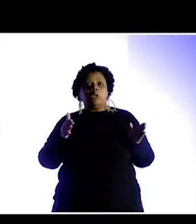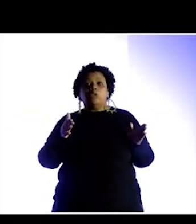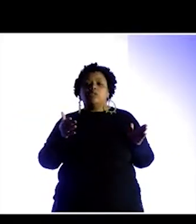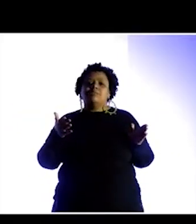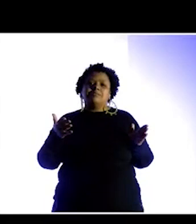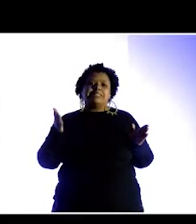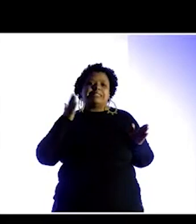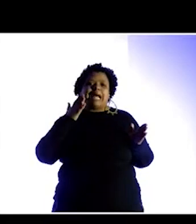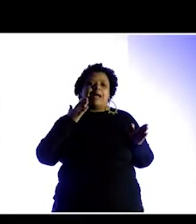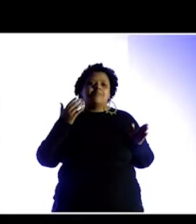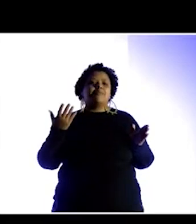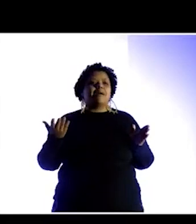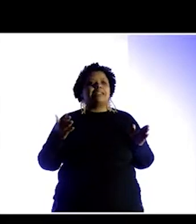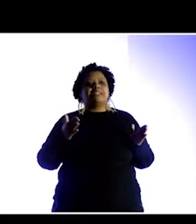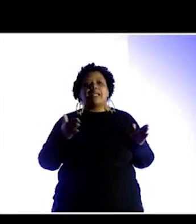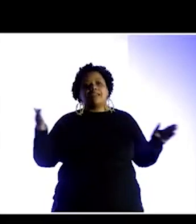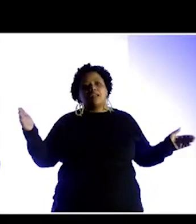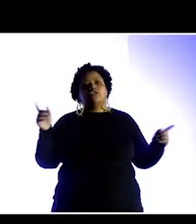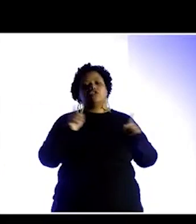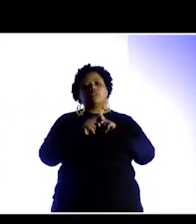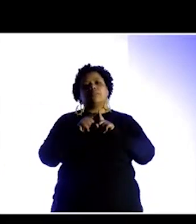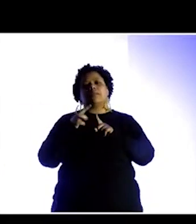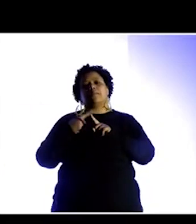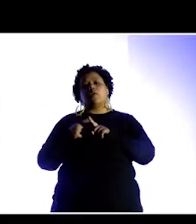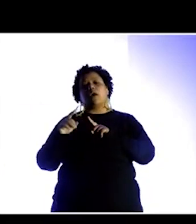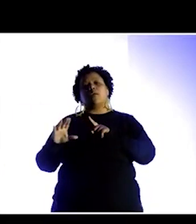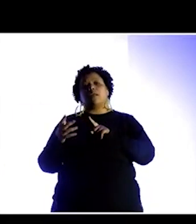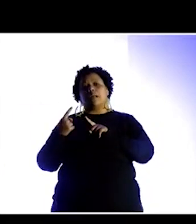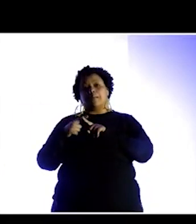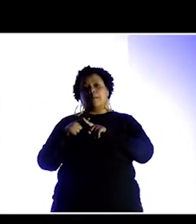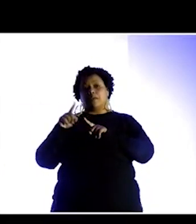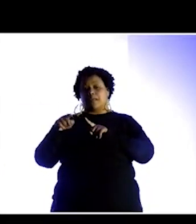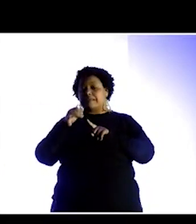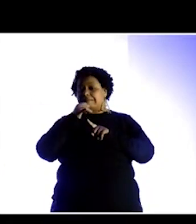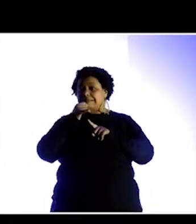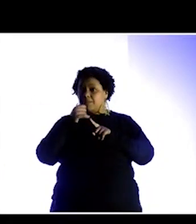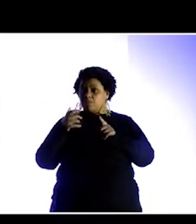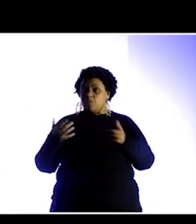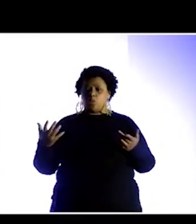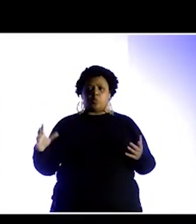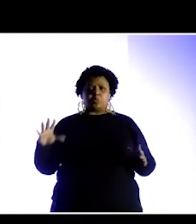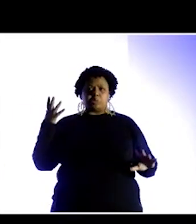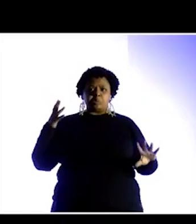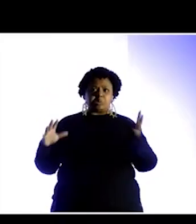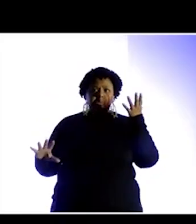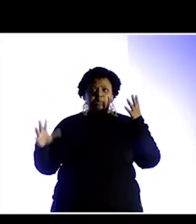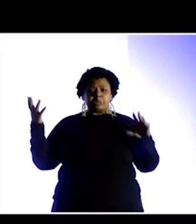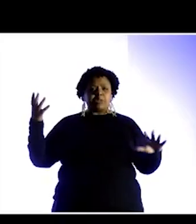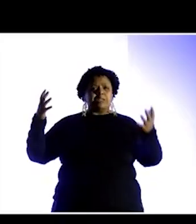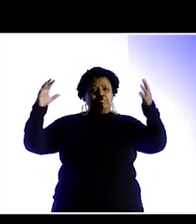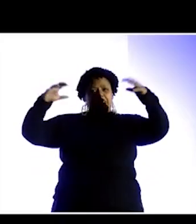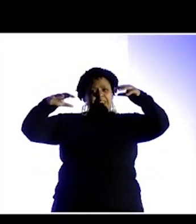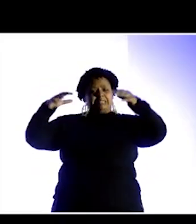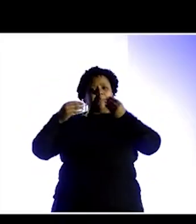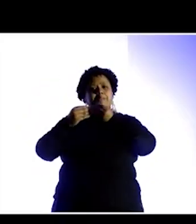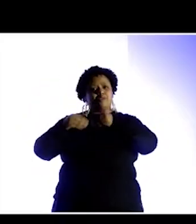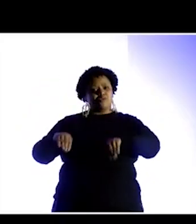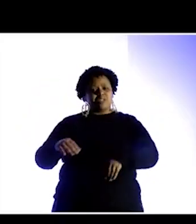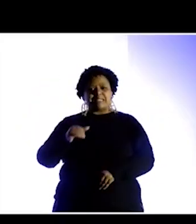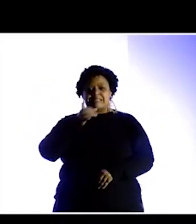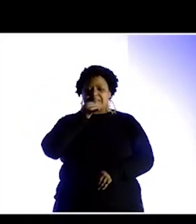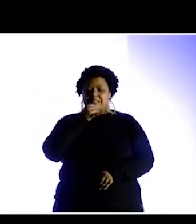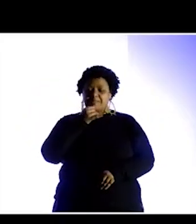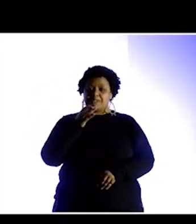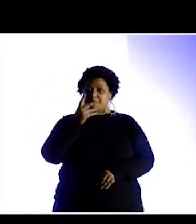grande, né? Normalmente a intensidade ela ocorre num espaço localizado e, claro, causa prejuízos, muitas vezes, infelizmente, perdas de